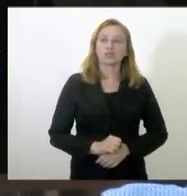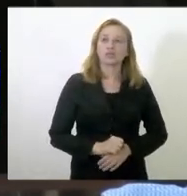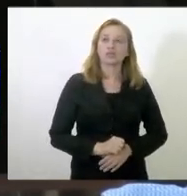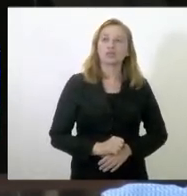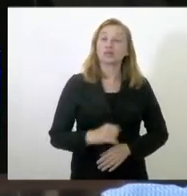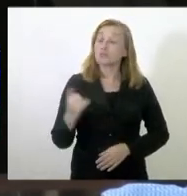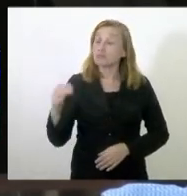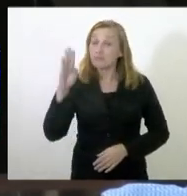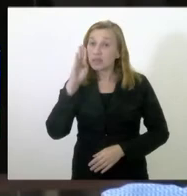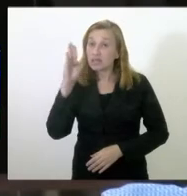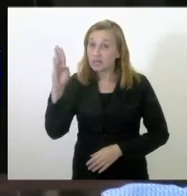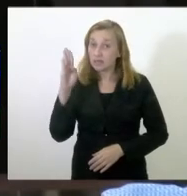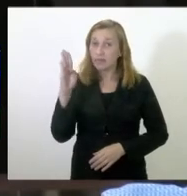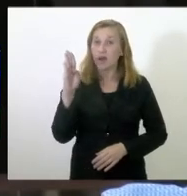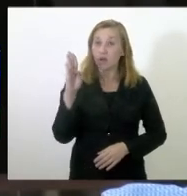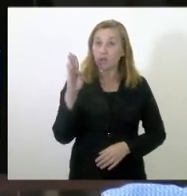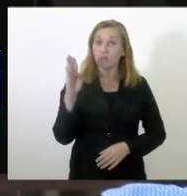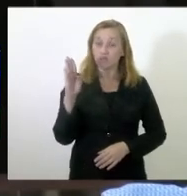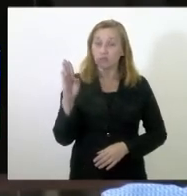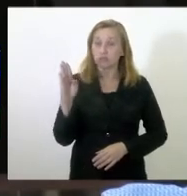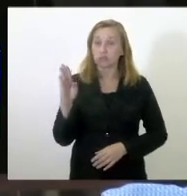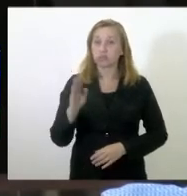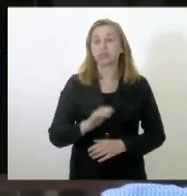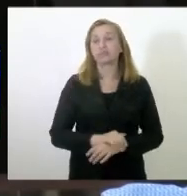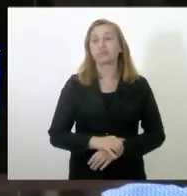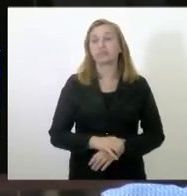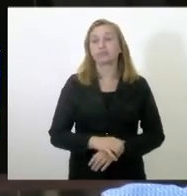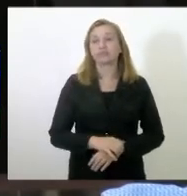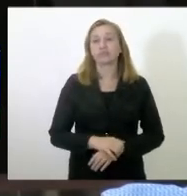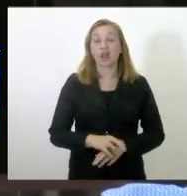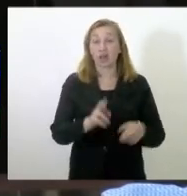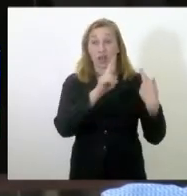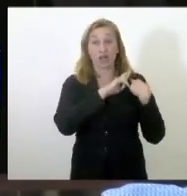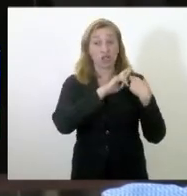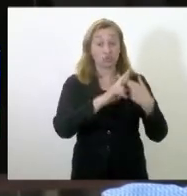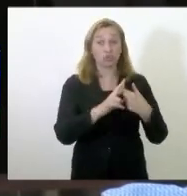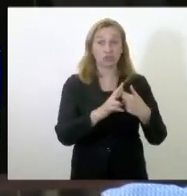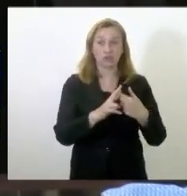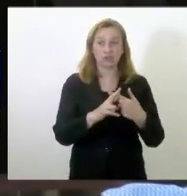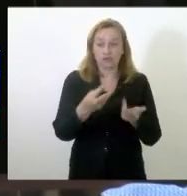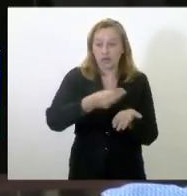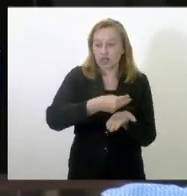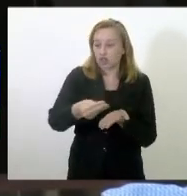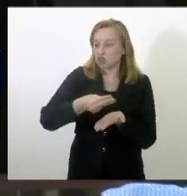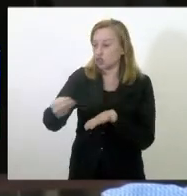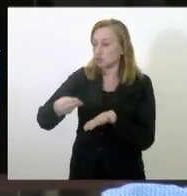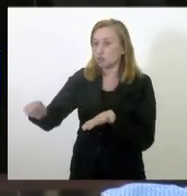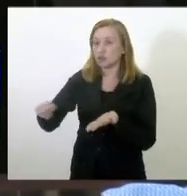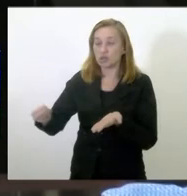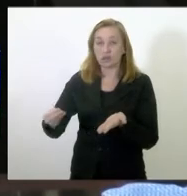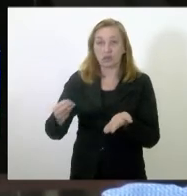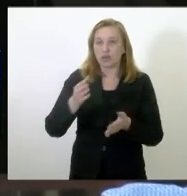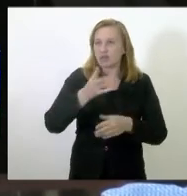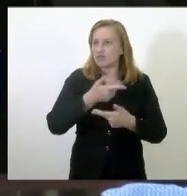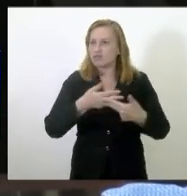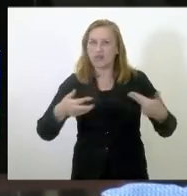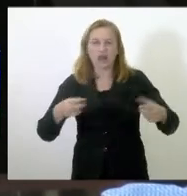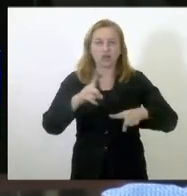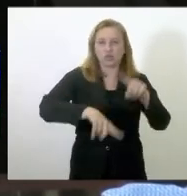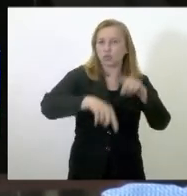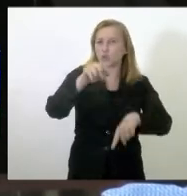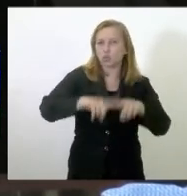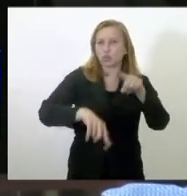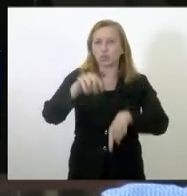cadeia produtiva que é responsável pela distribuição dos mais diversos